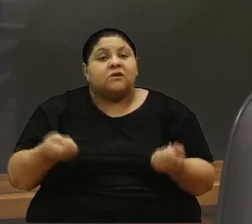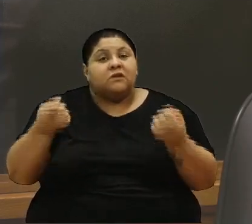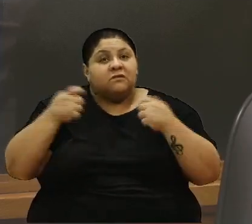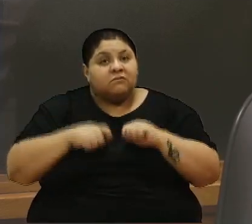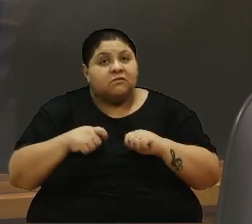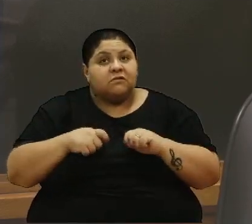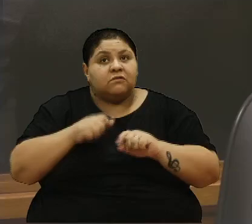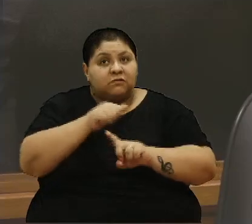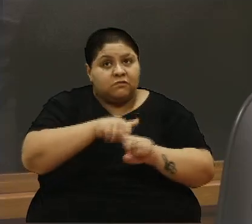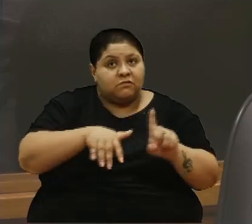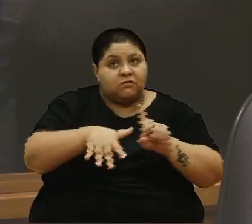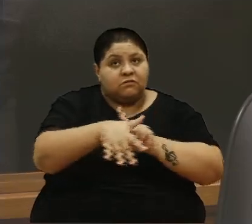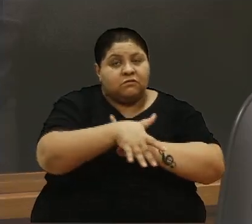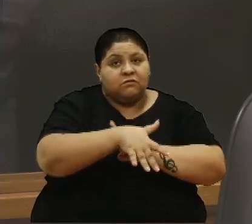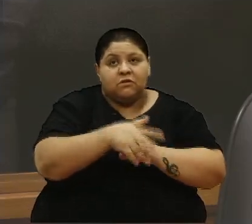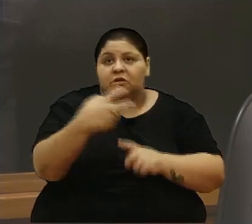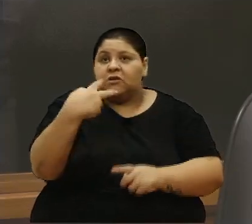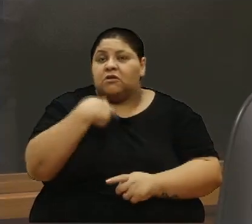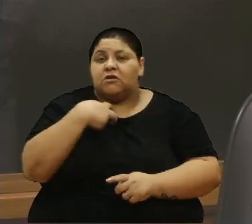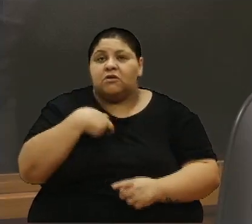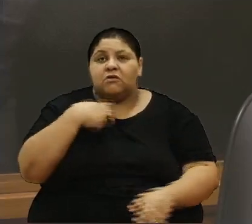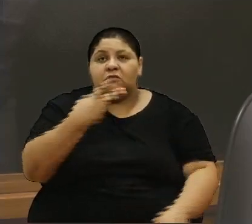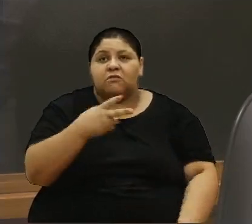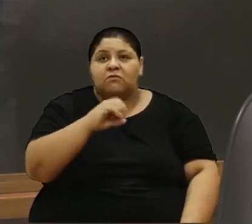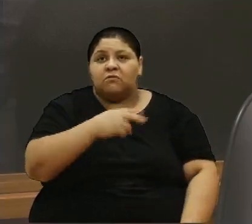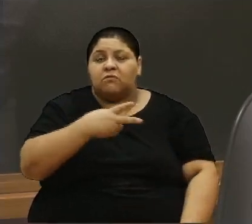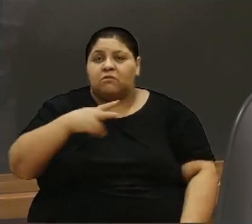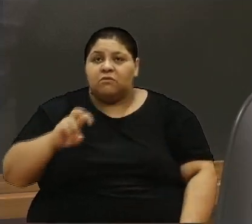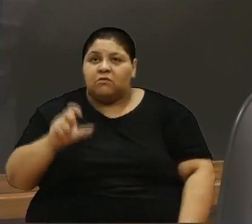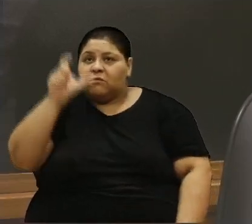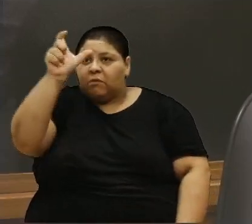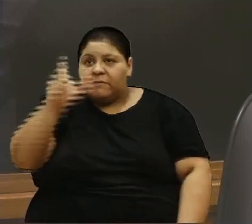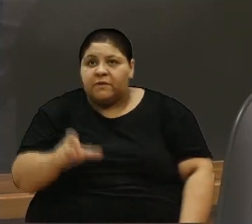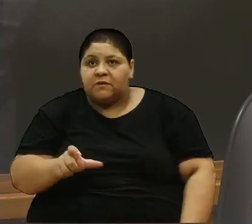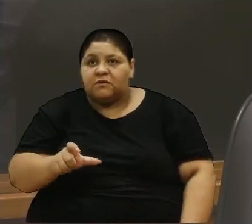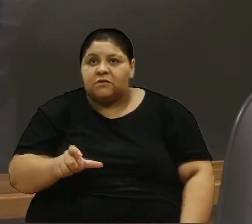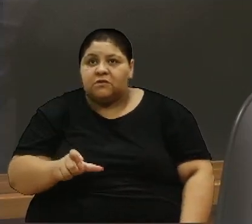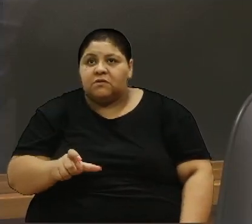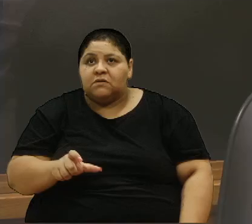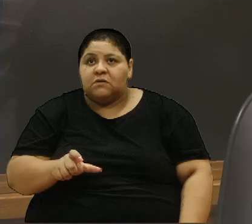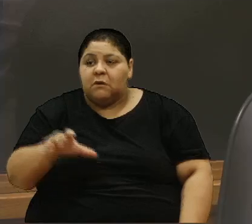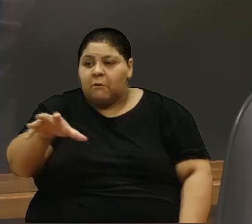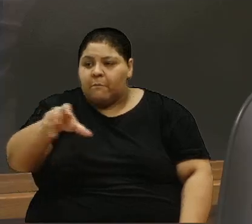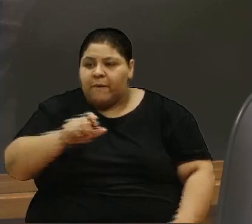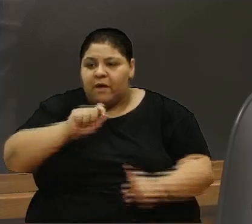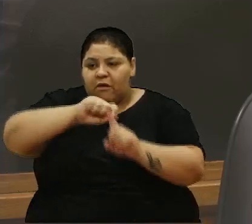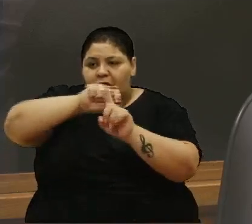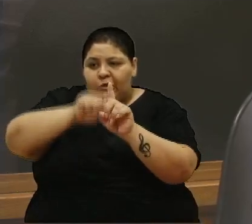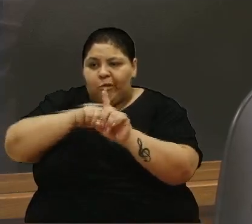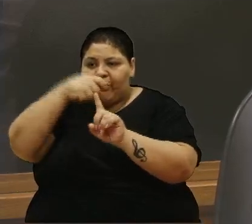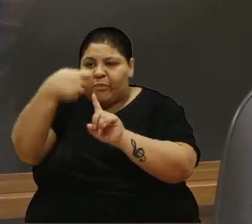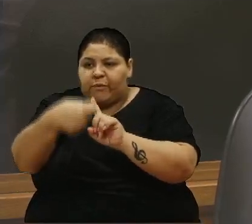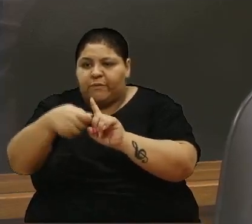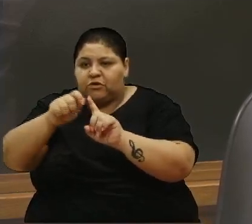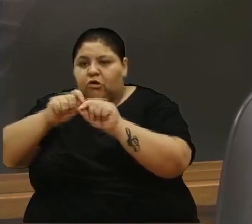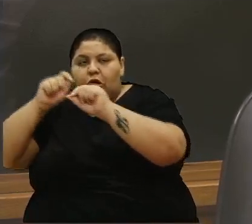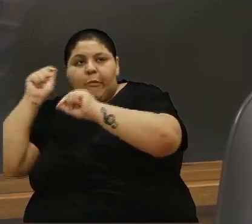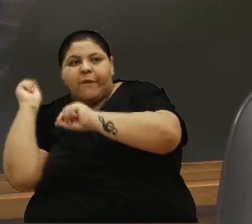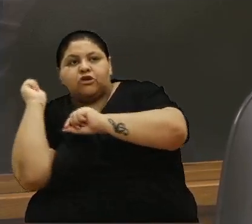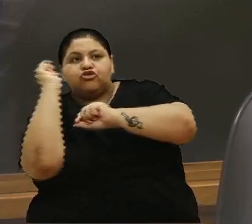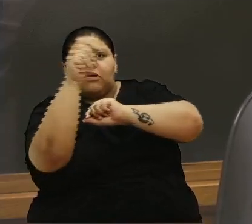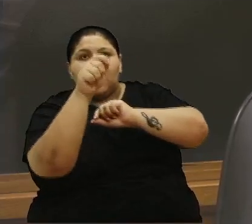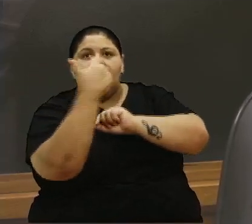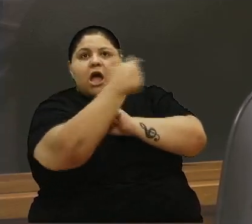à sociedade. Não é possível que em 2025 uma pessoa se preste a levar uma banana, vereador Pedro, para jogar numa outra atleta, sendo